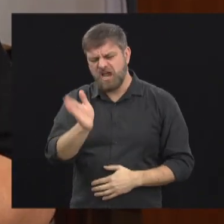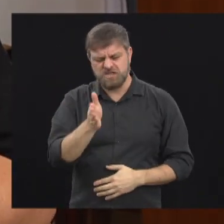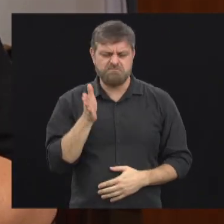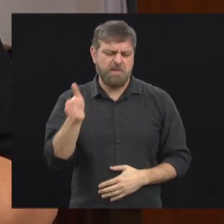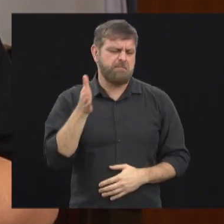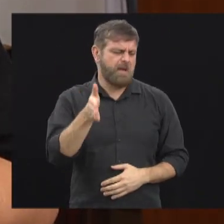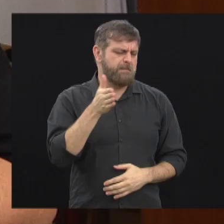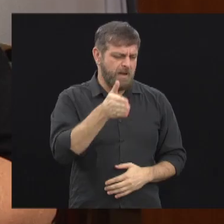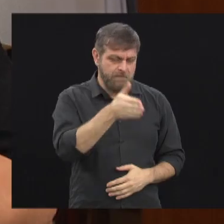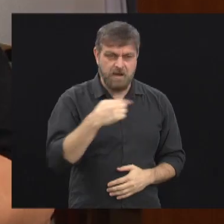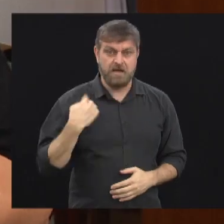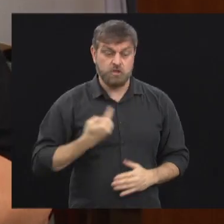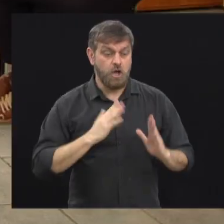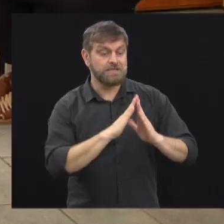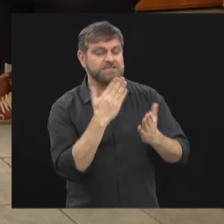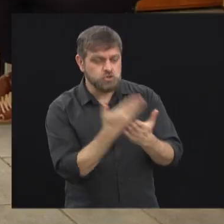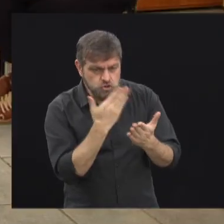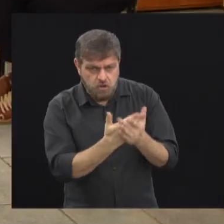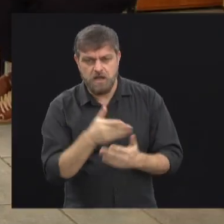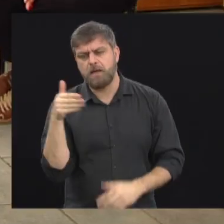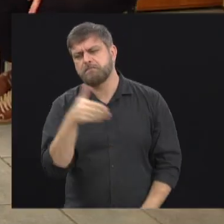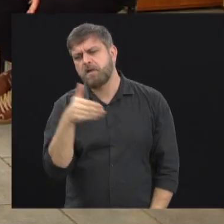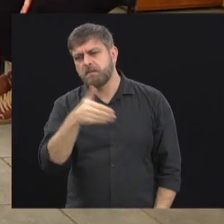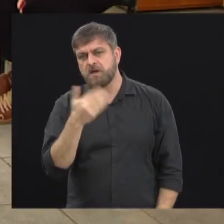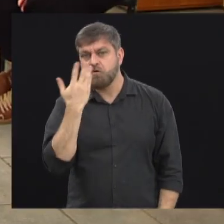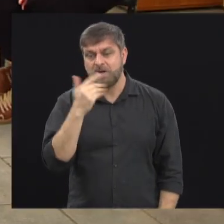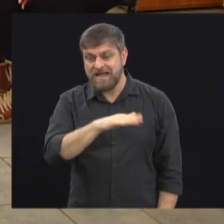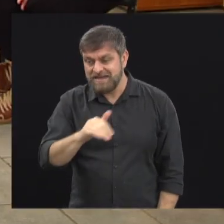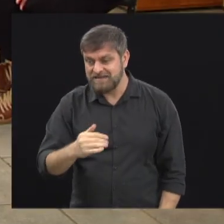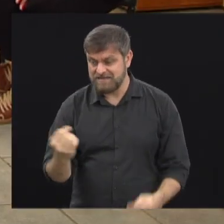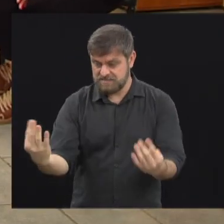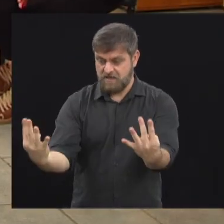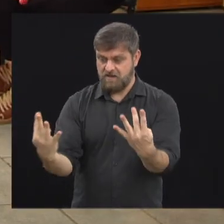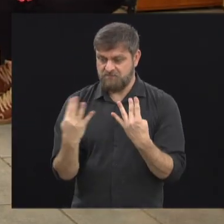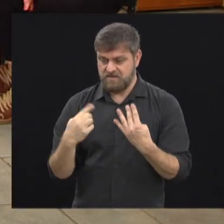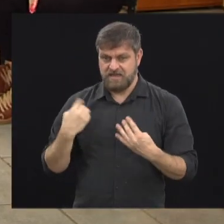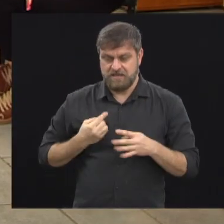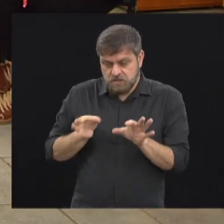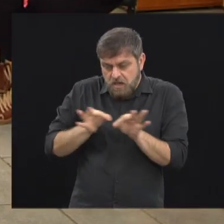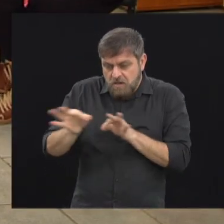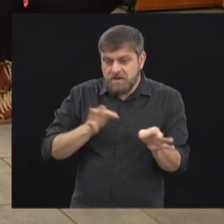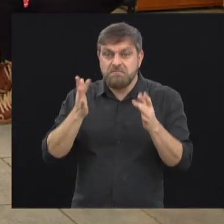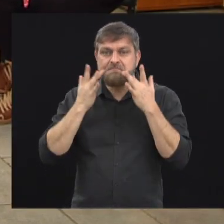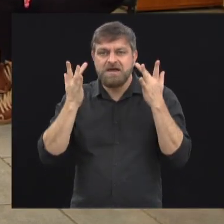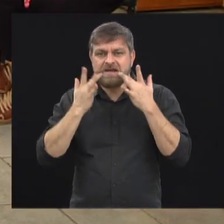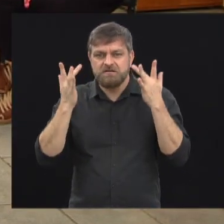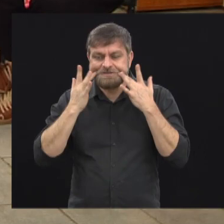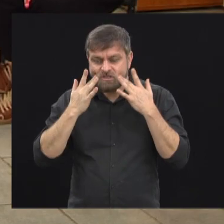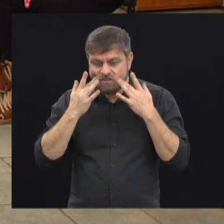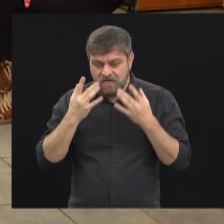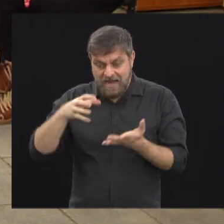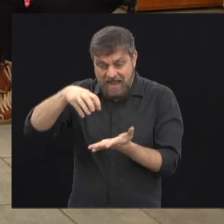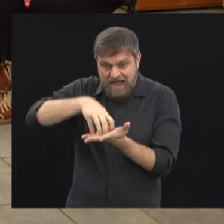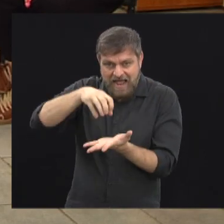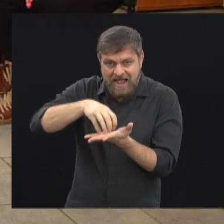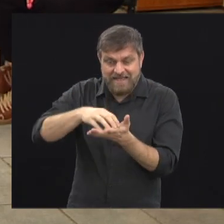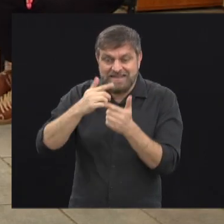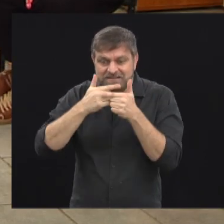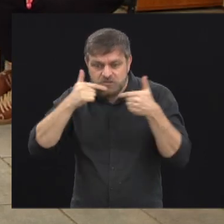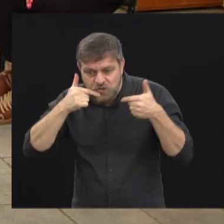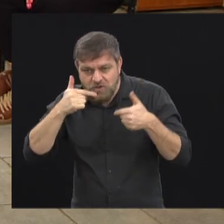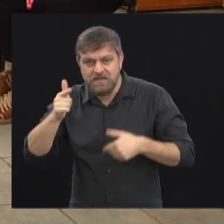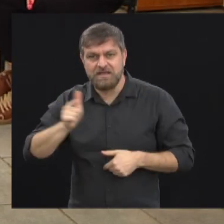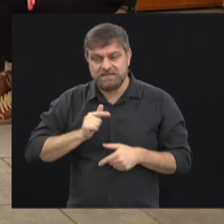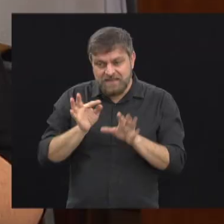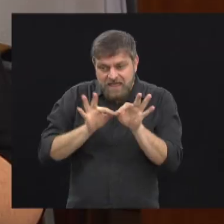a empresas, vamos a escolas, crianças vêm para cá, também a gente tem um projeto dentro da Sorri,